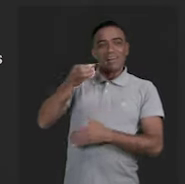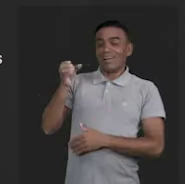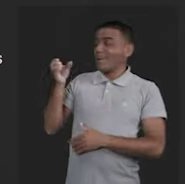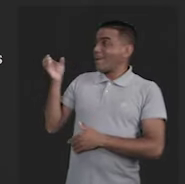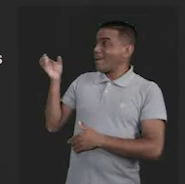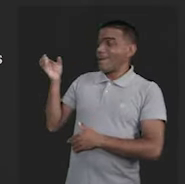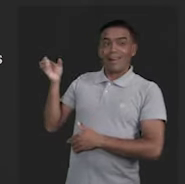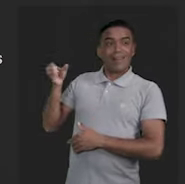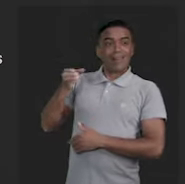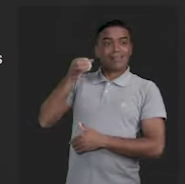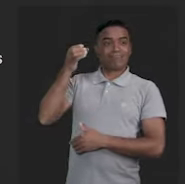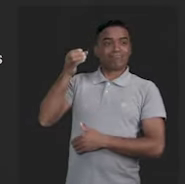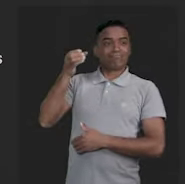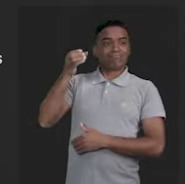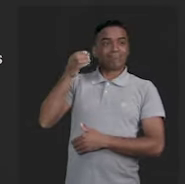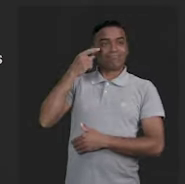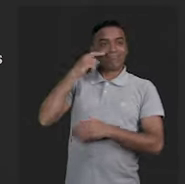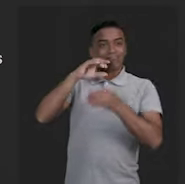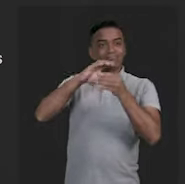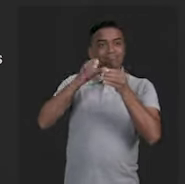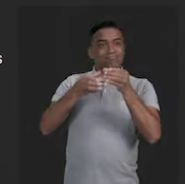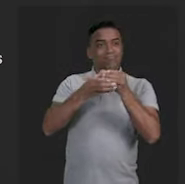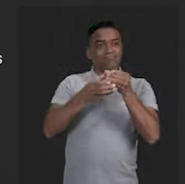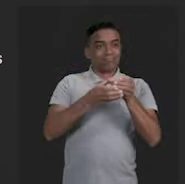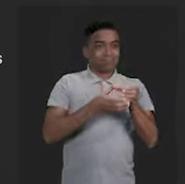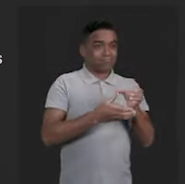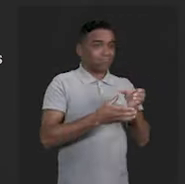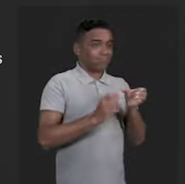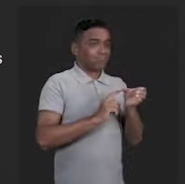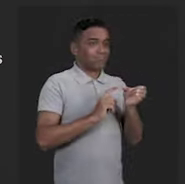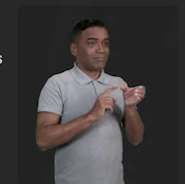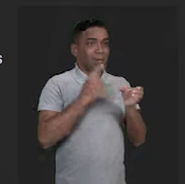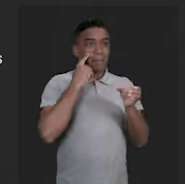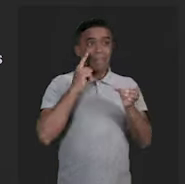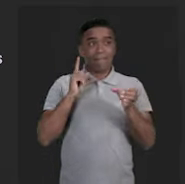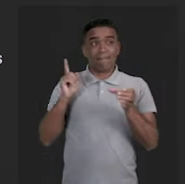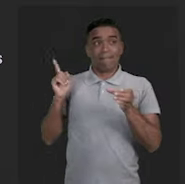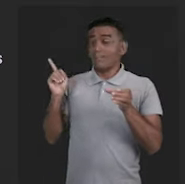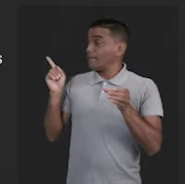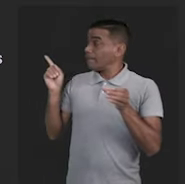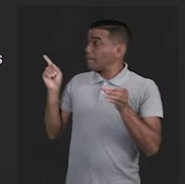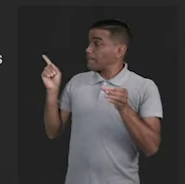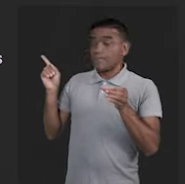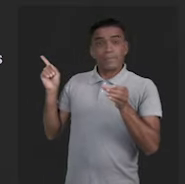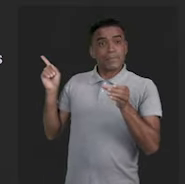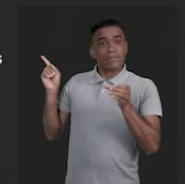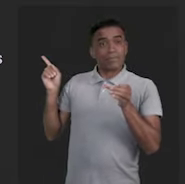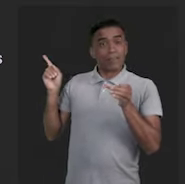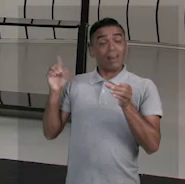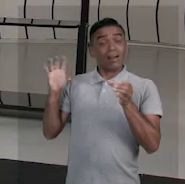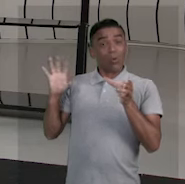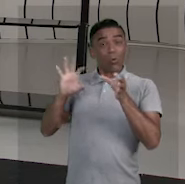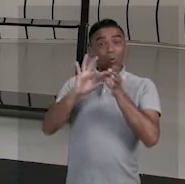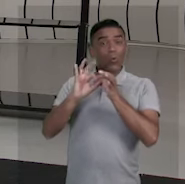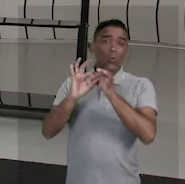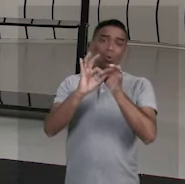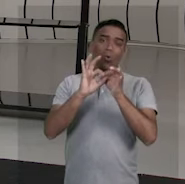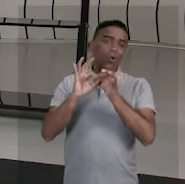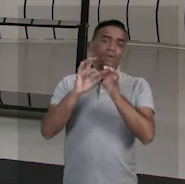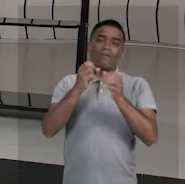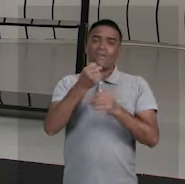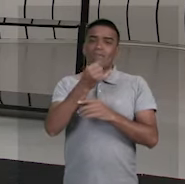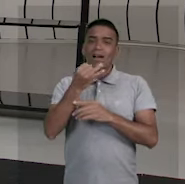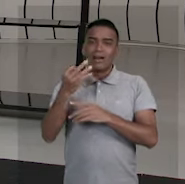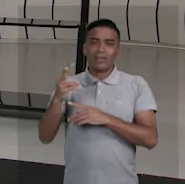Aqui é a cápsula de Bowman. Esse glomérulo, ele é uma reunião de vários